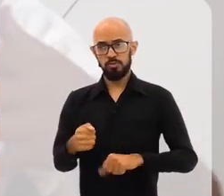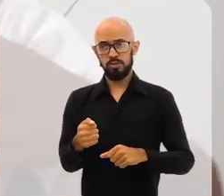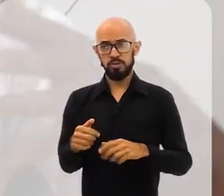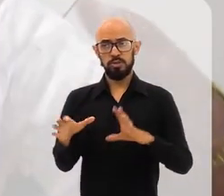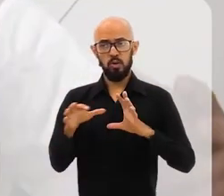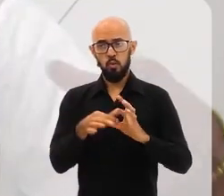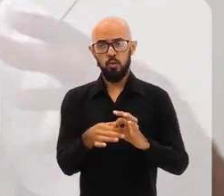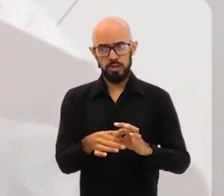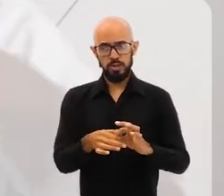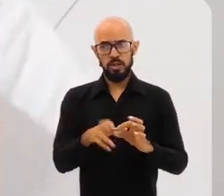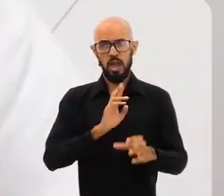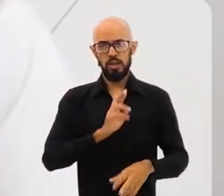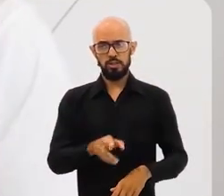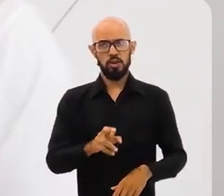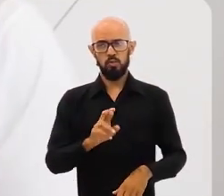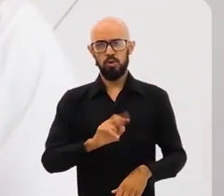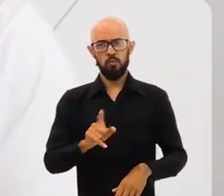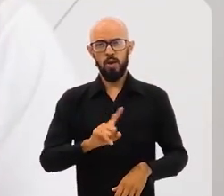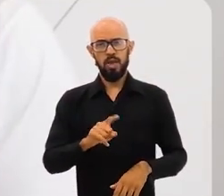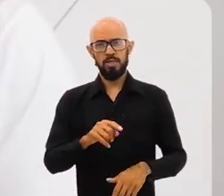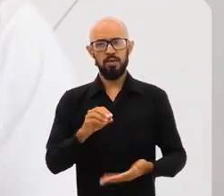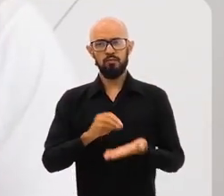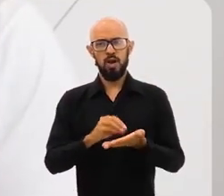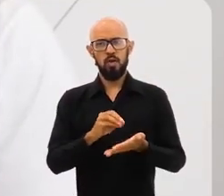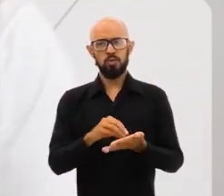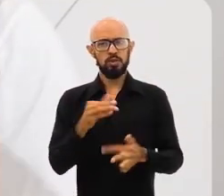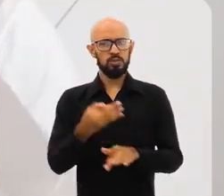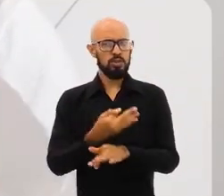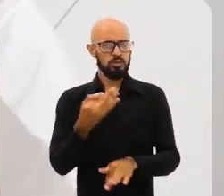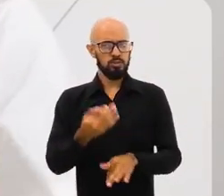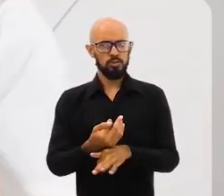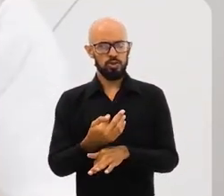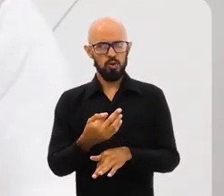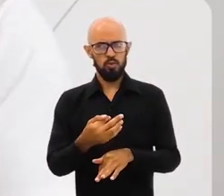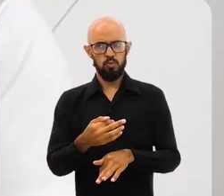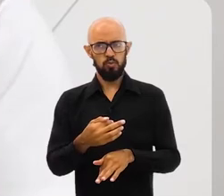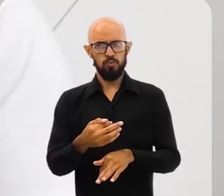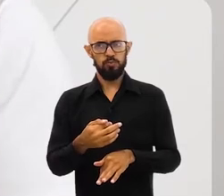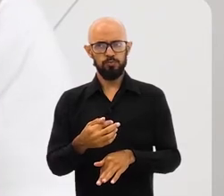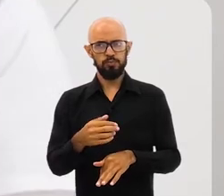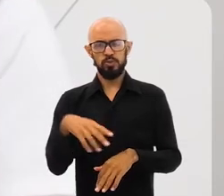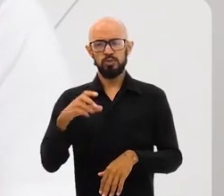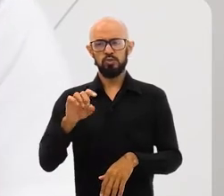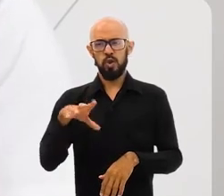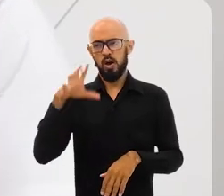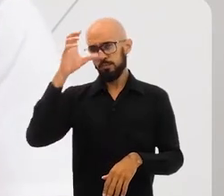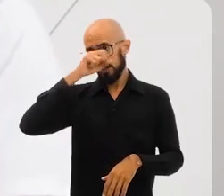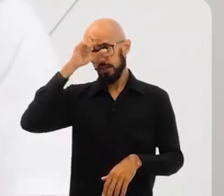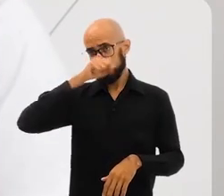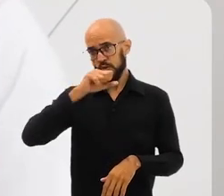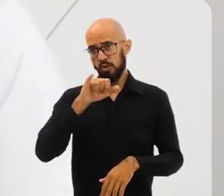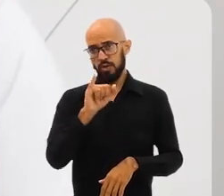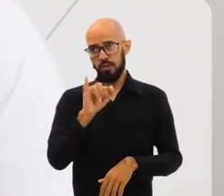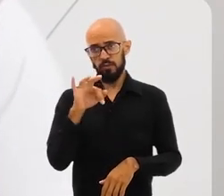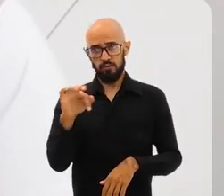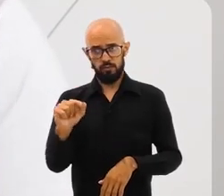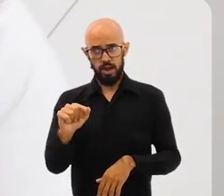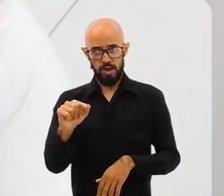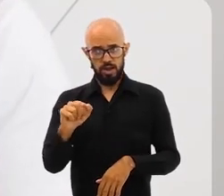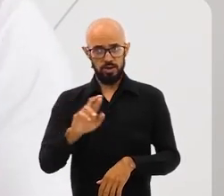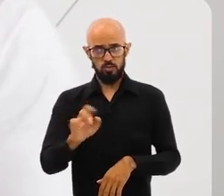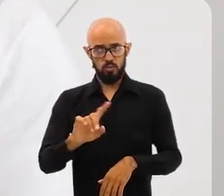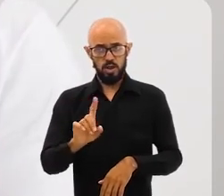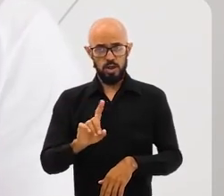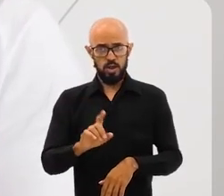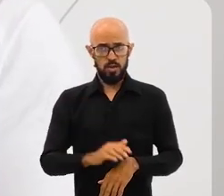religiões e não se tem nenhum momento intolerância Contra isso Nenhum momento acreditar que somente com IFA você vai seguir a tua